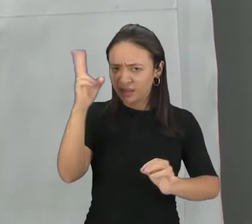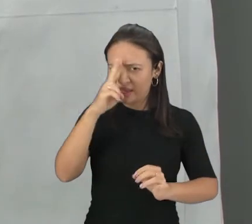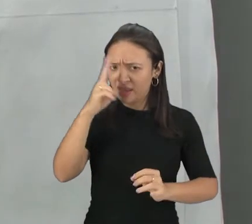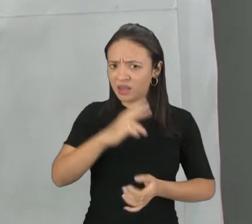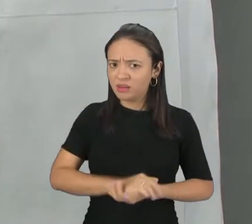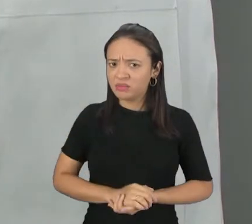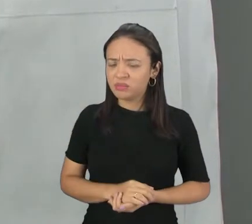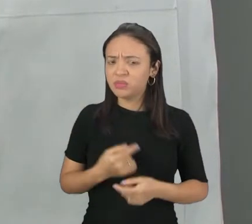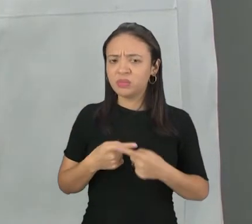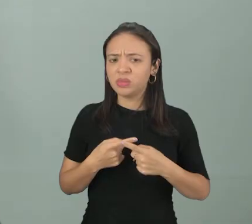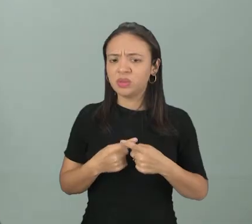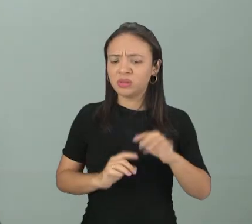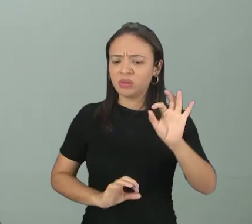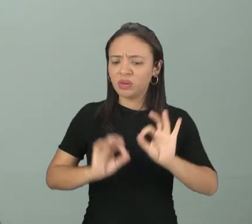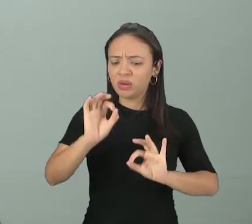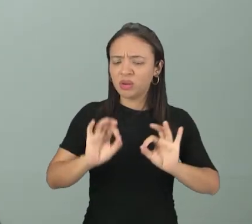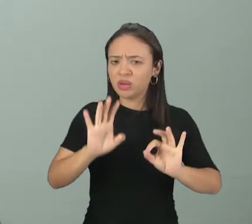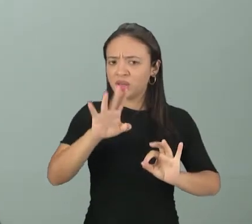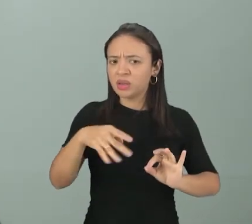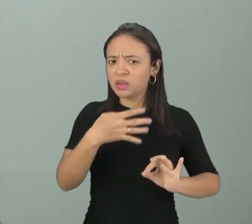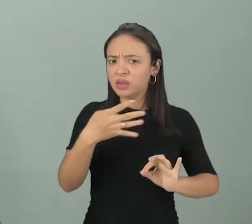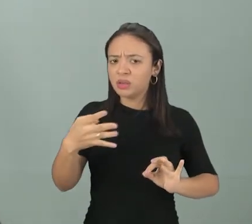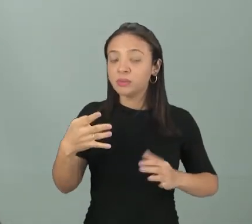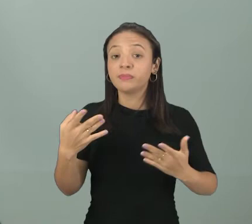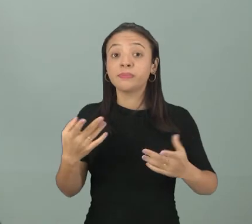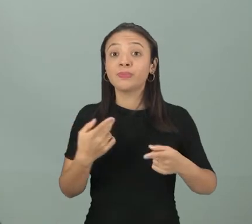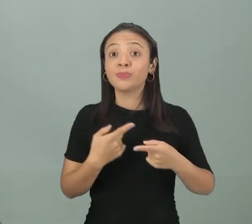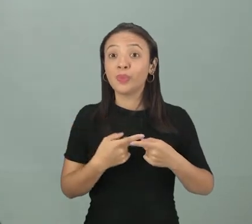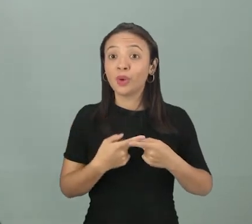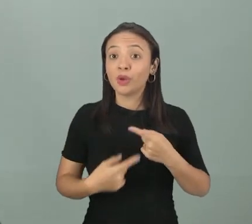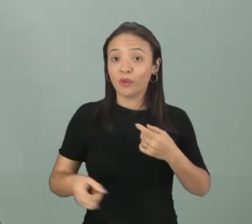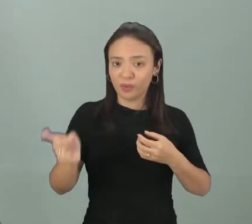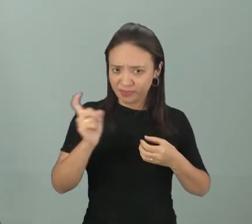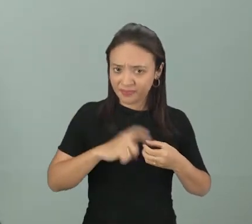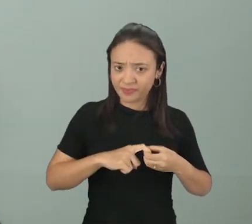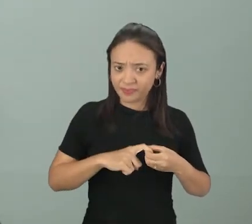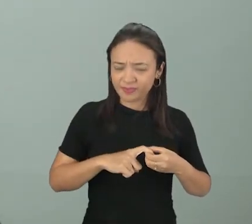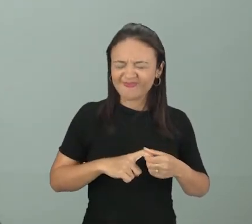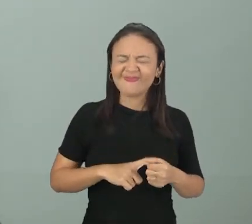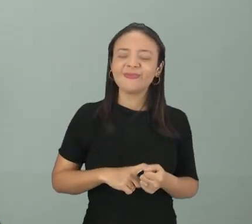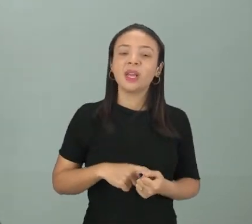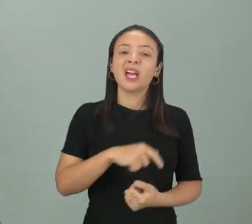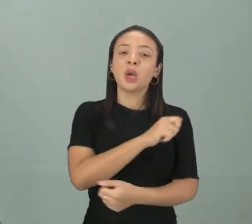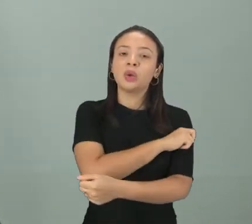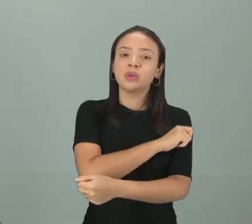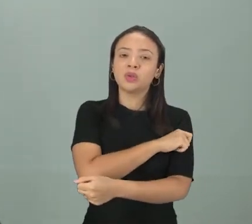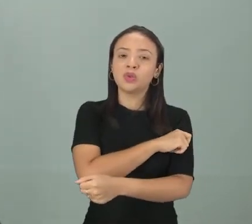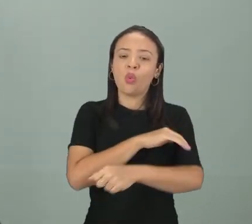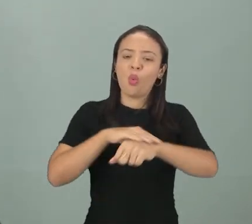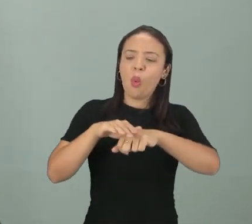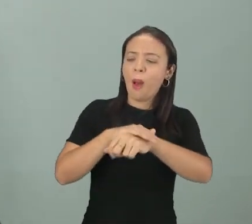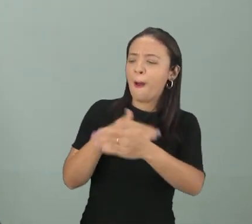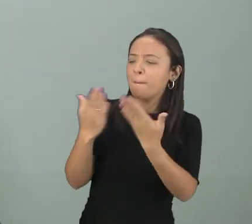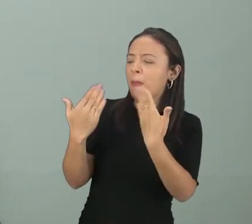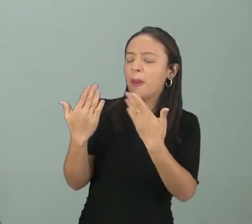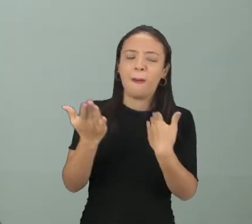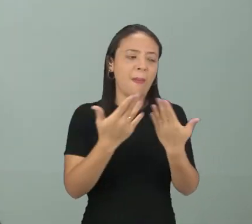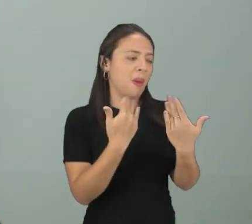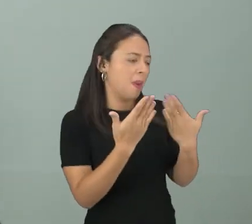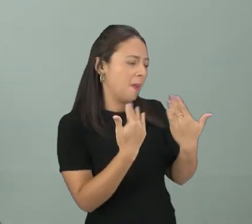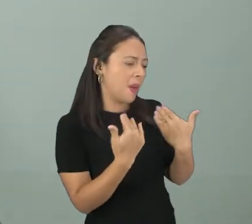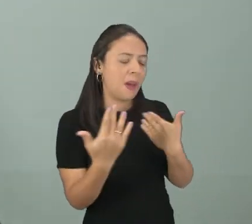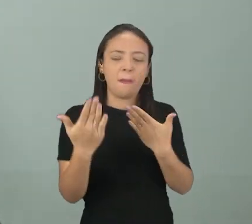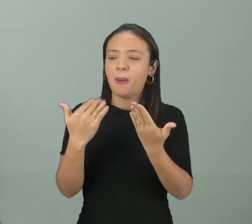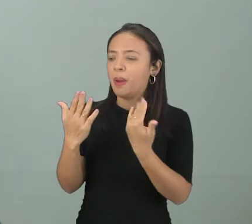lembrar Por que que ela resolveu fazer uma tabela porque na volta eles começaram a conversar e a